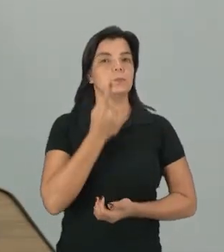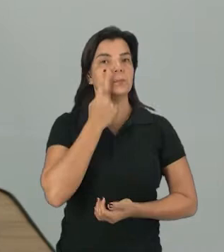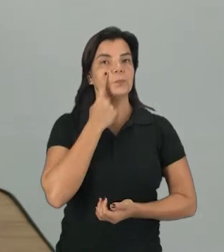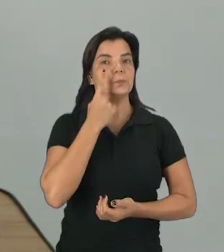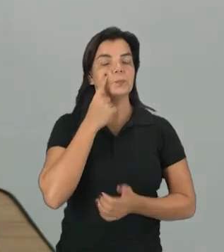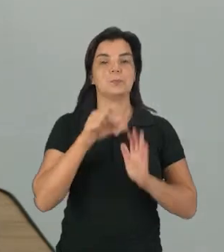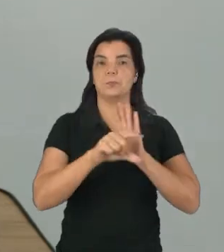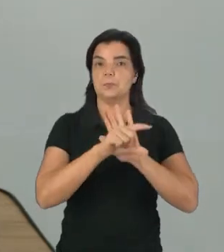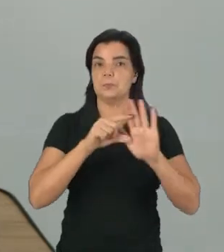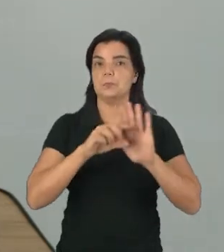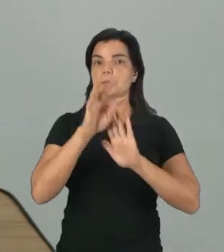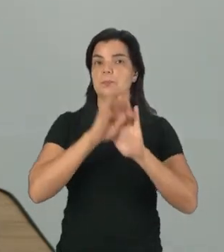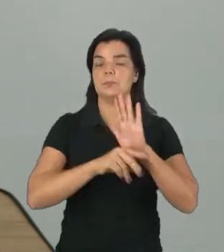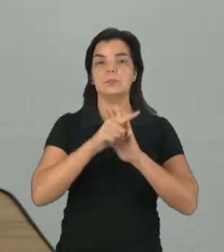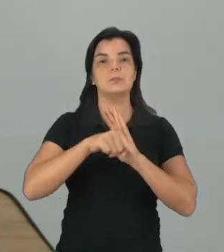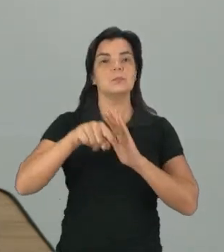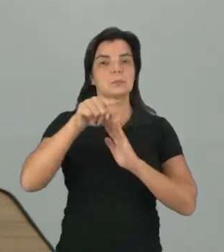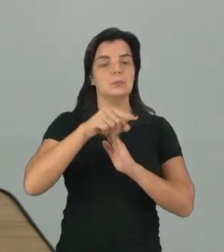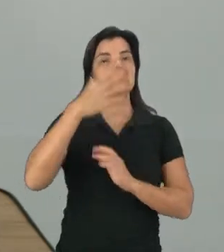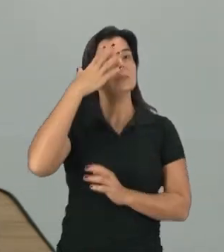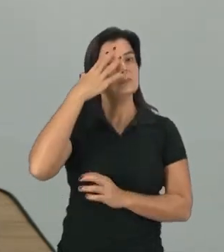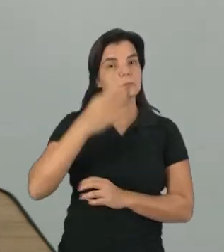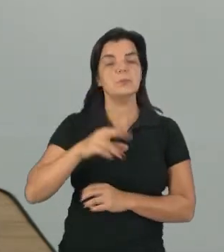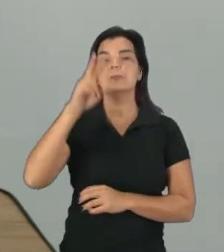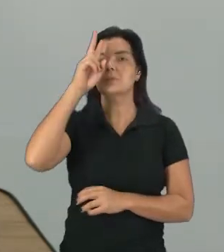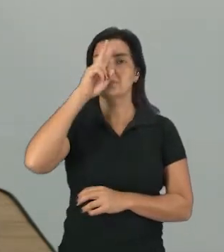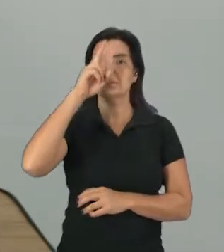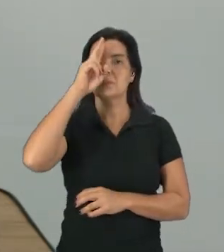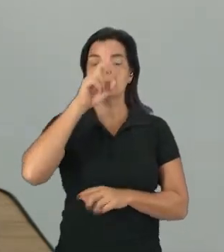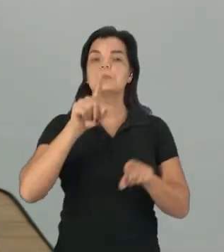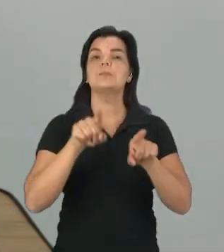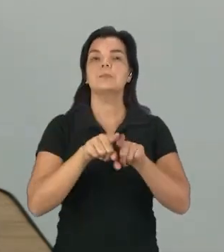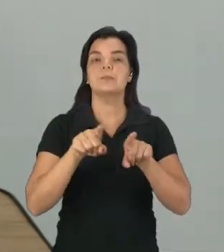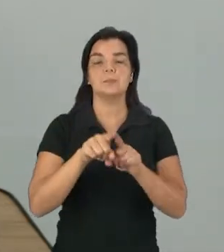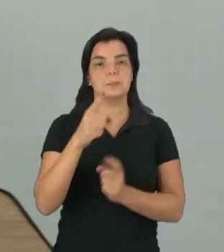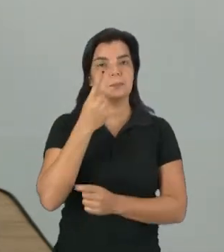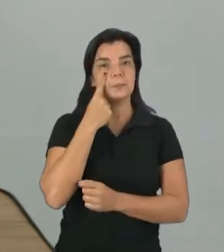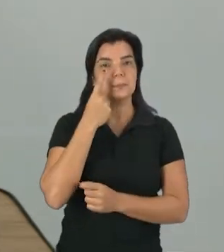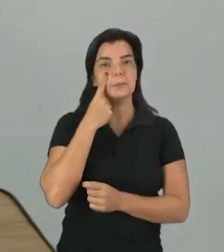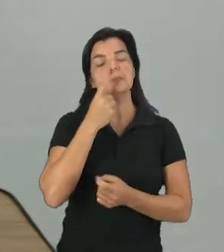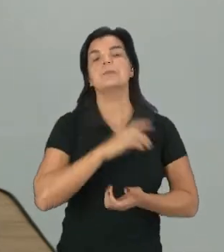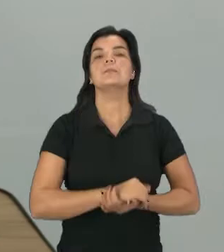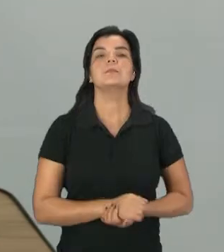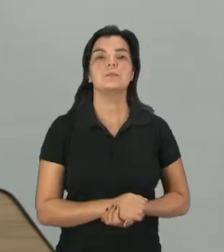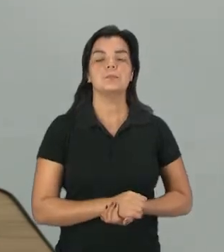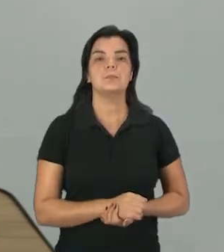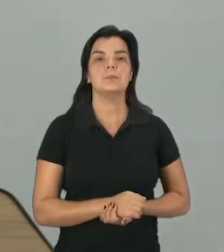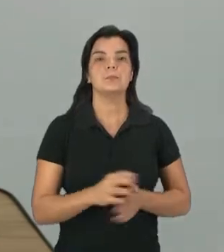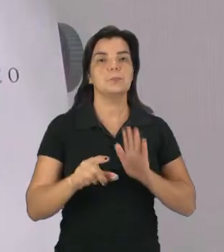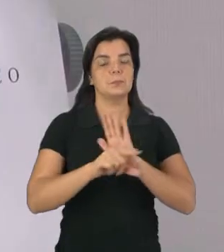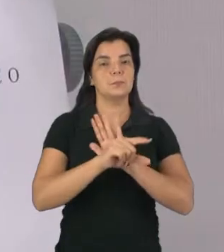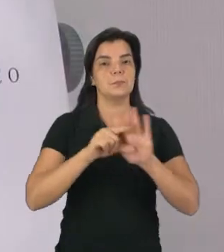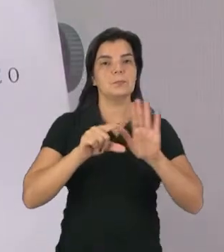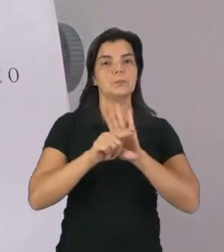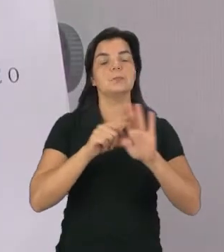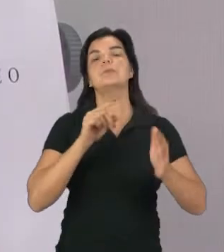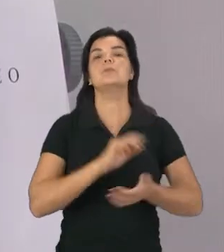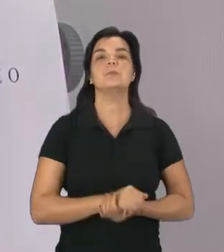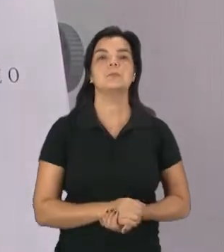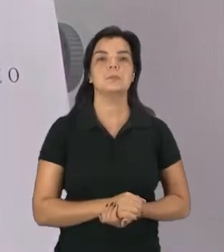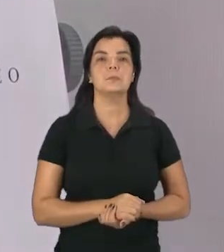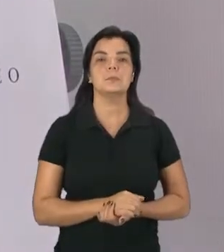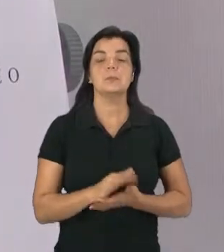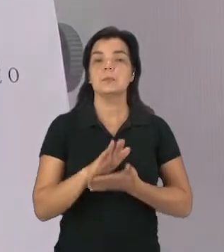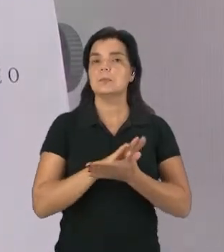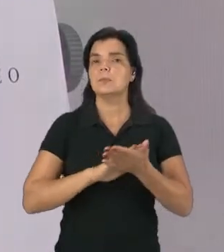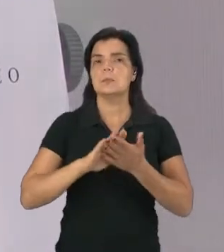Olhem só o trecho que eu trouxe e vocês vão ter com certeza lembrar que texto foi esse. Observem aqui comigo. O trecho é o seguinte: